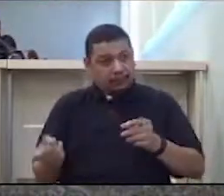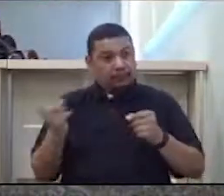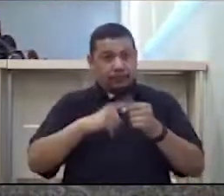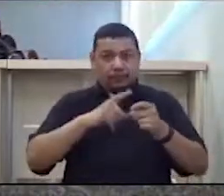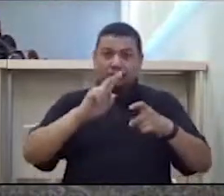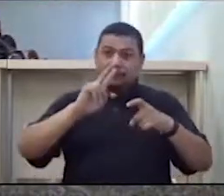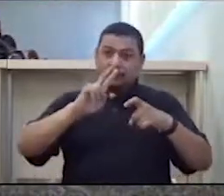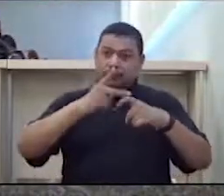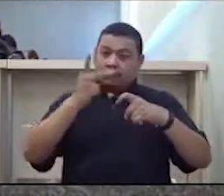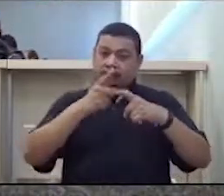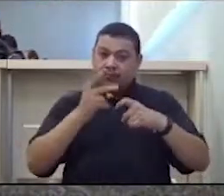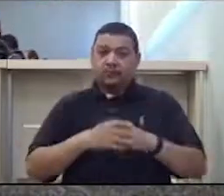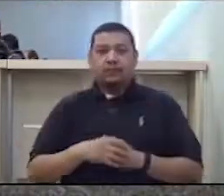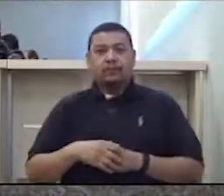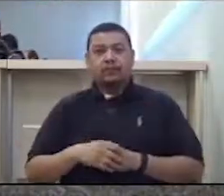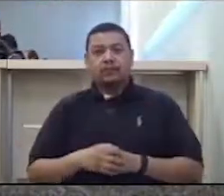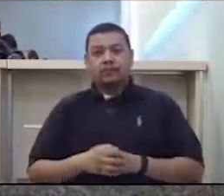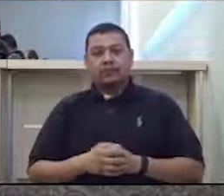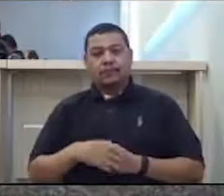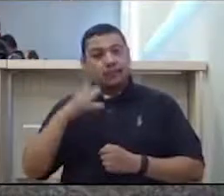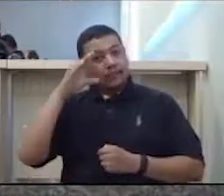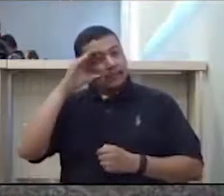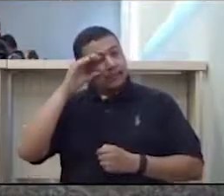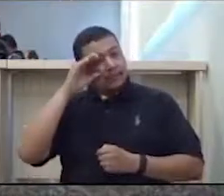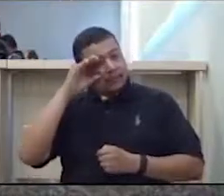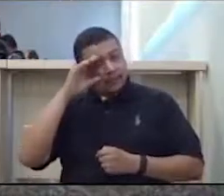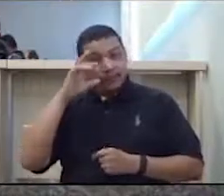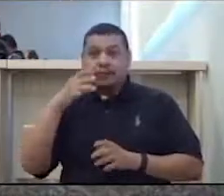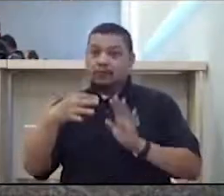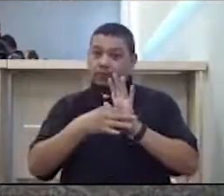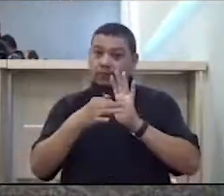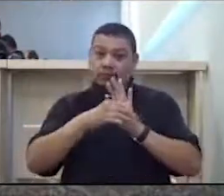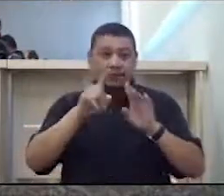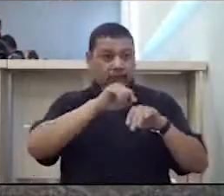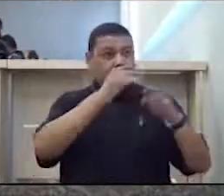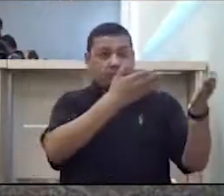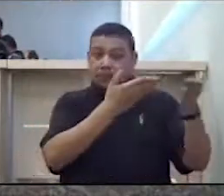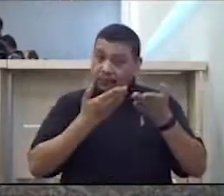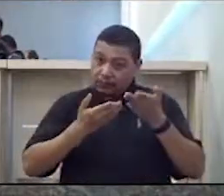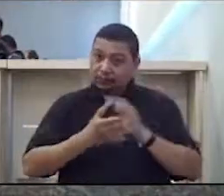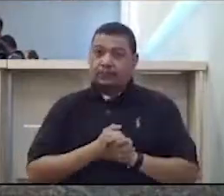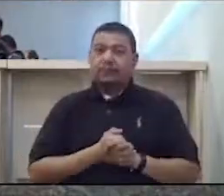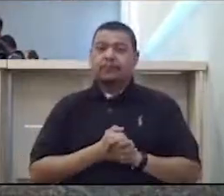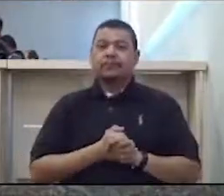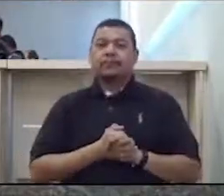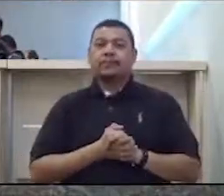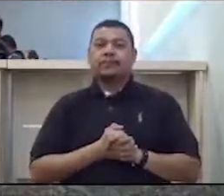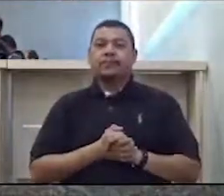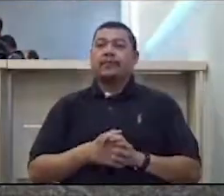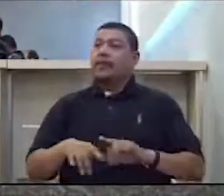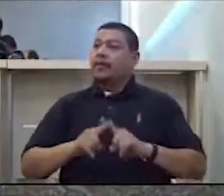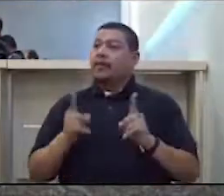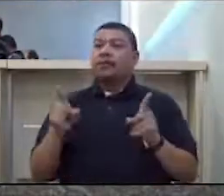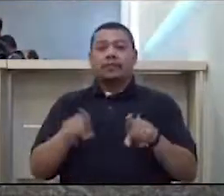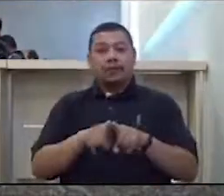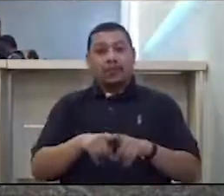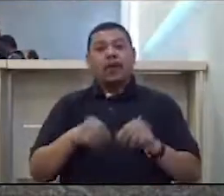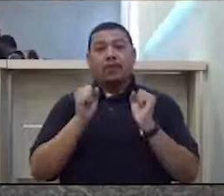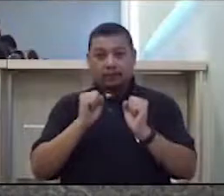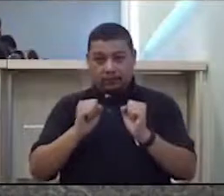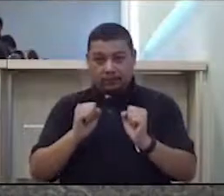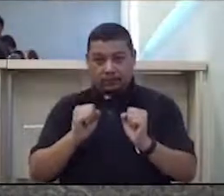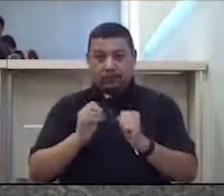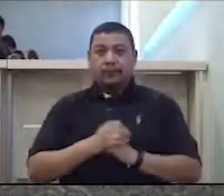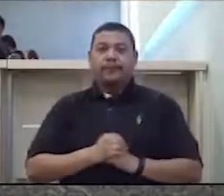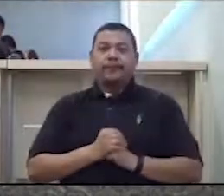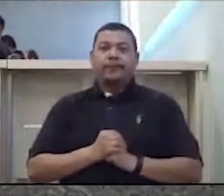e o Paulinho do Cinema sugeriu que ela viesse, não só, né, dar essa justificativa a nós três, mas que ela pudesse vir